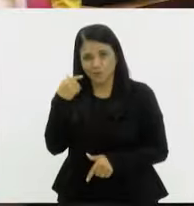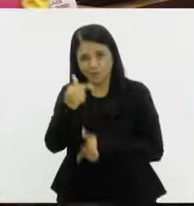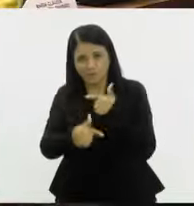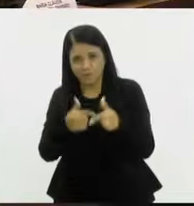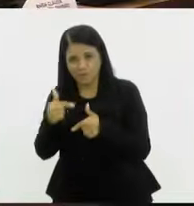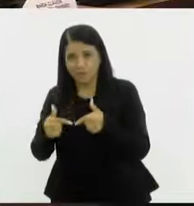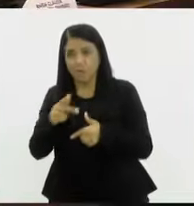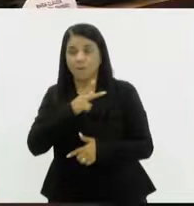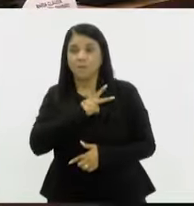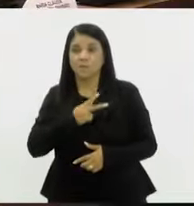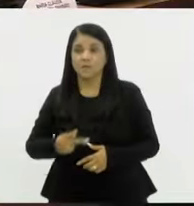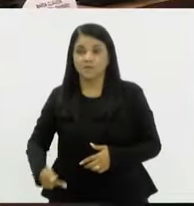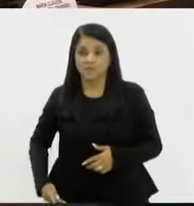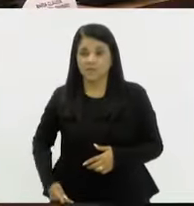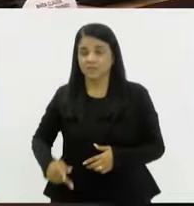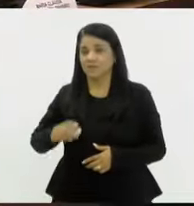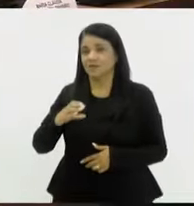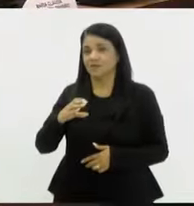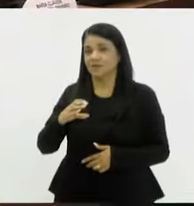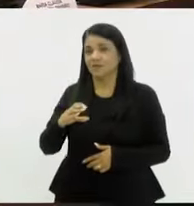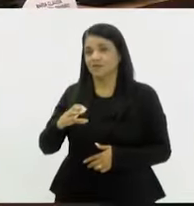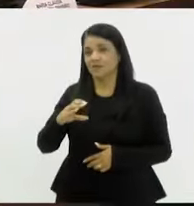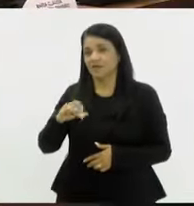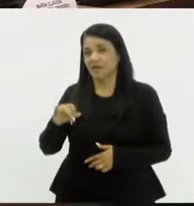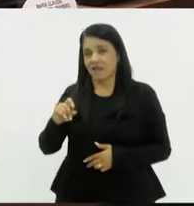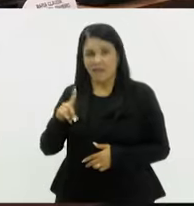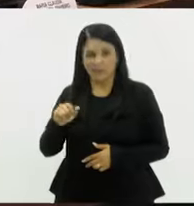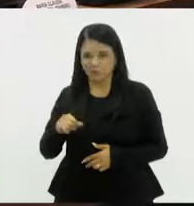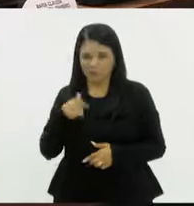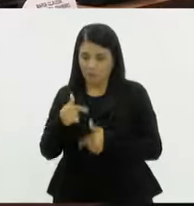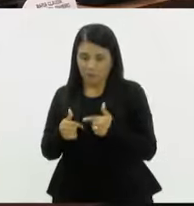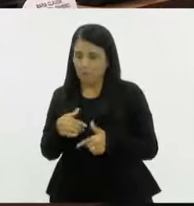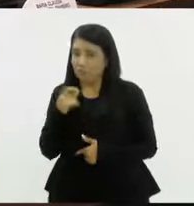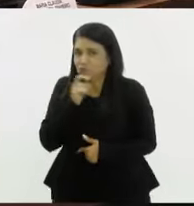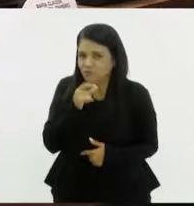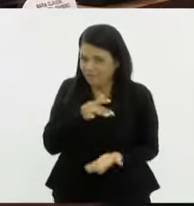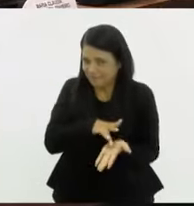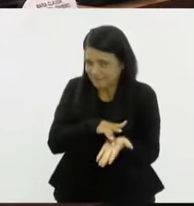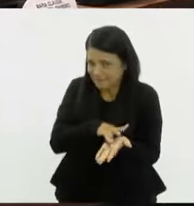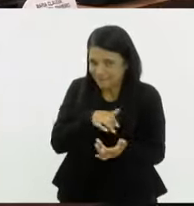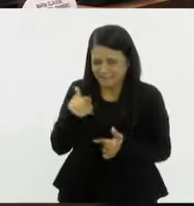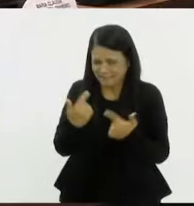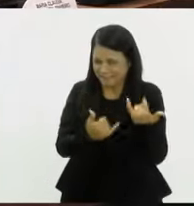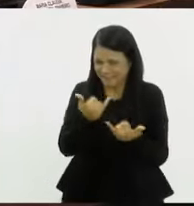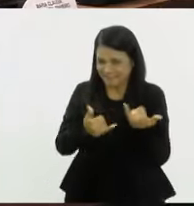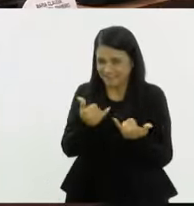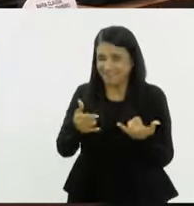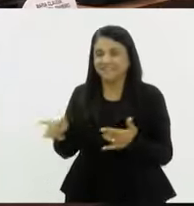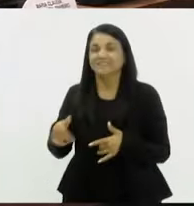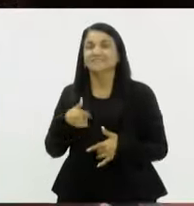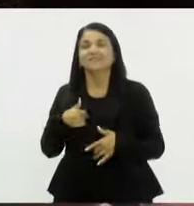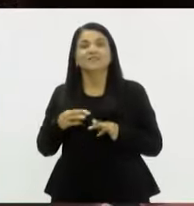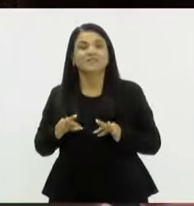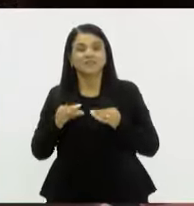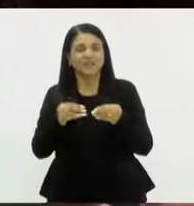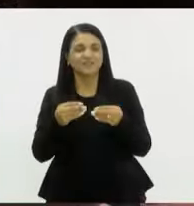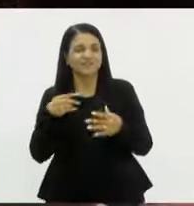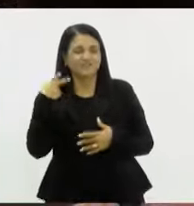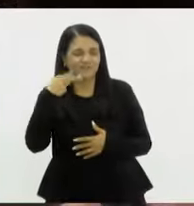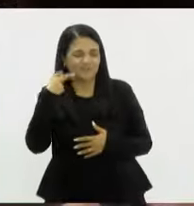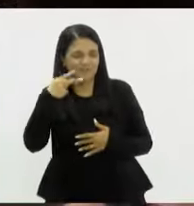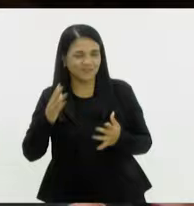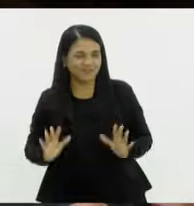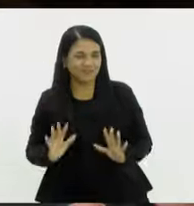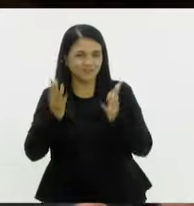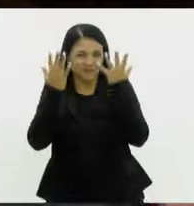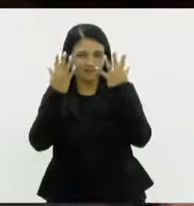Presidente o Caiado não trabalha quem trabalha é ela mentira porque senão ele me mata Mas ela é maravilhosa então S dar todos os vereadoras na